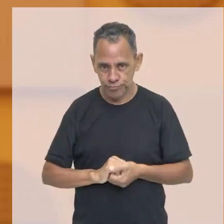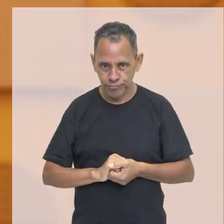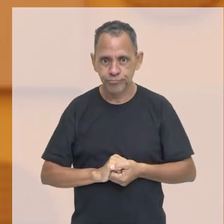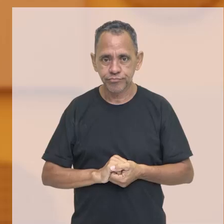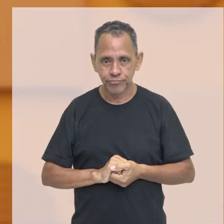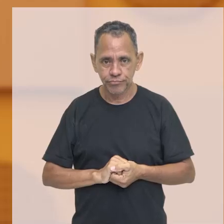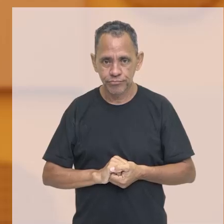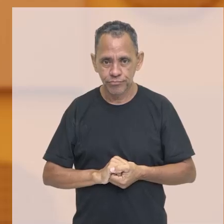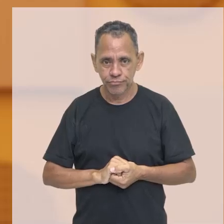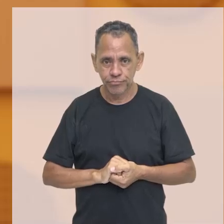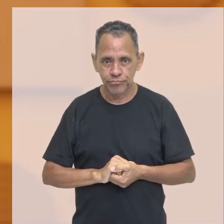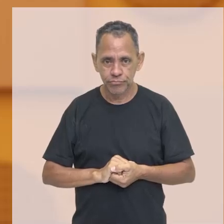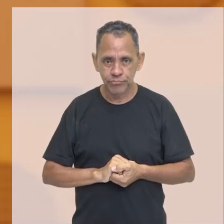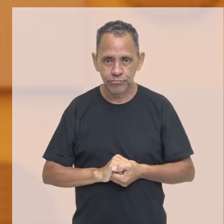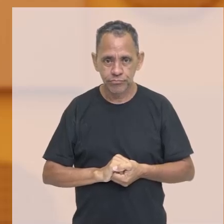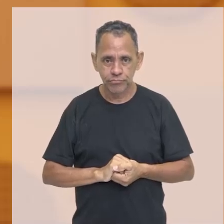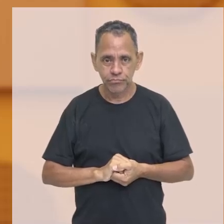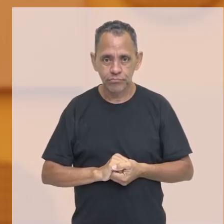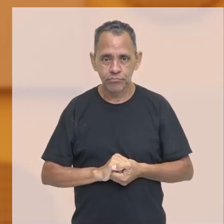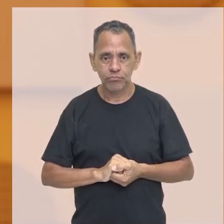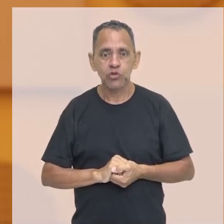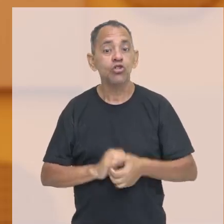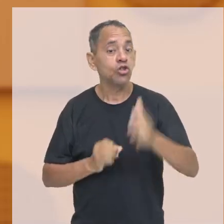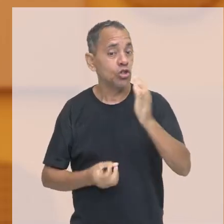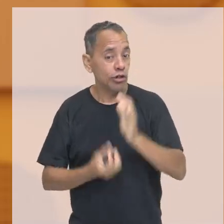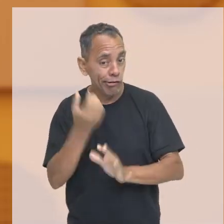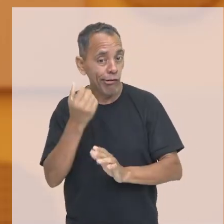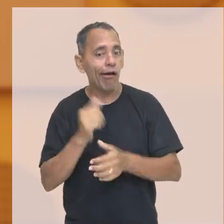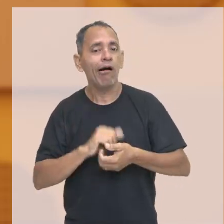que foi colocado a cabo, que não nasceu